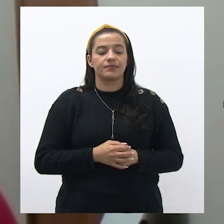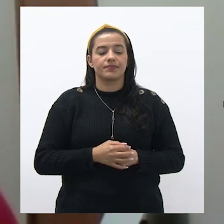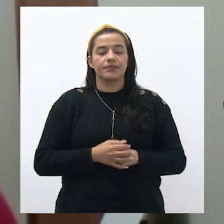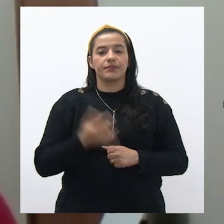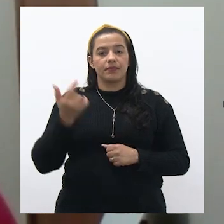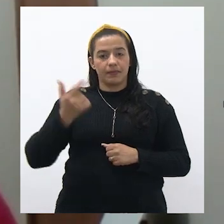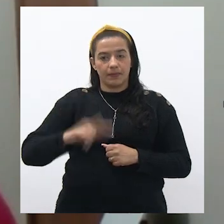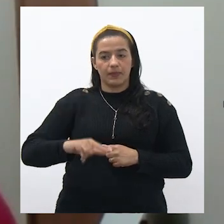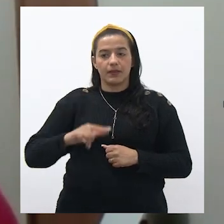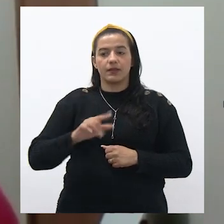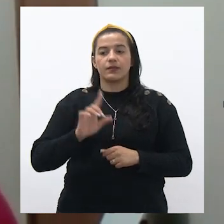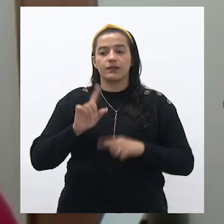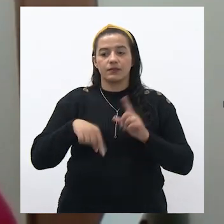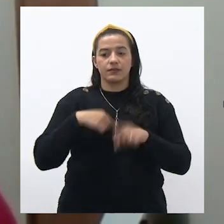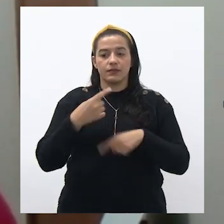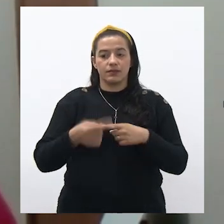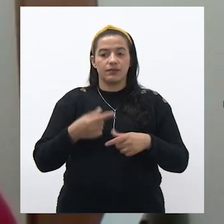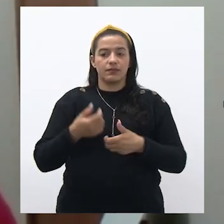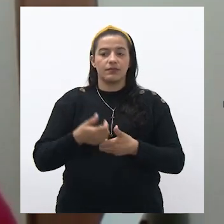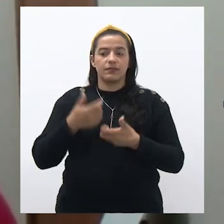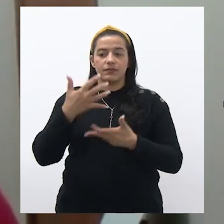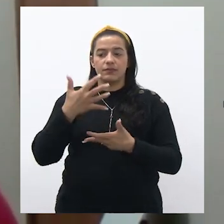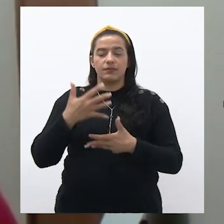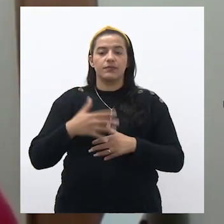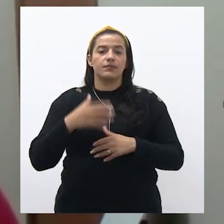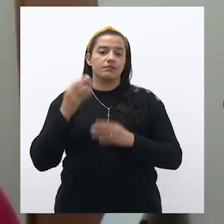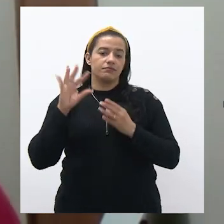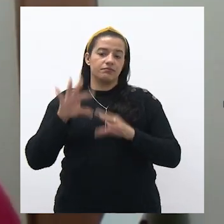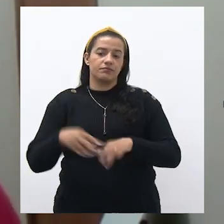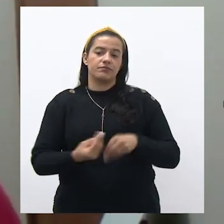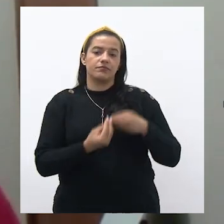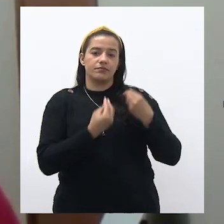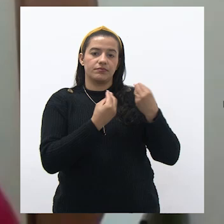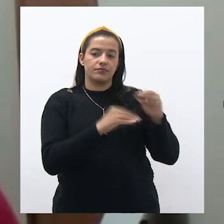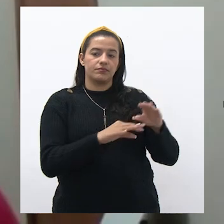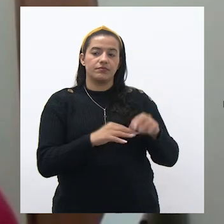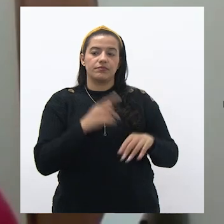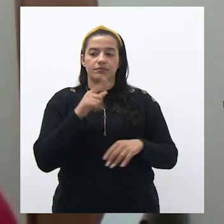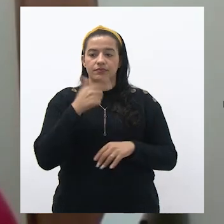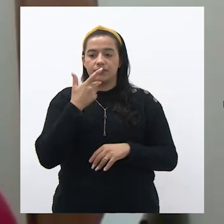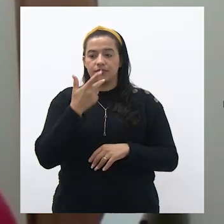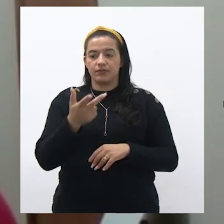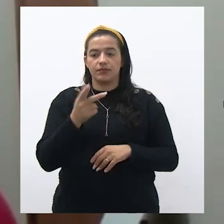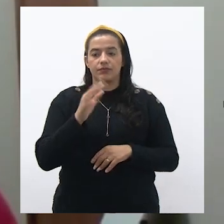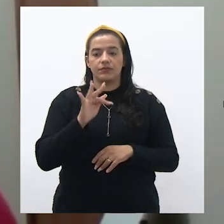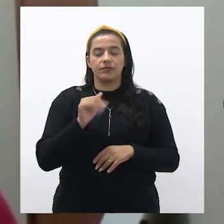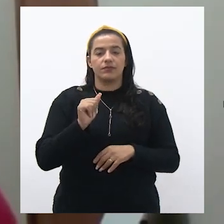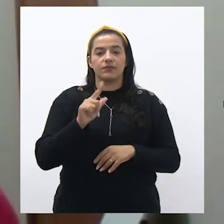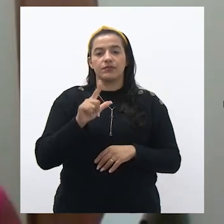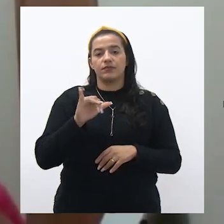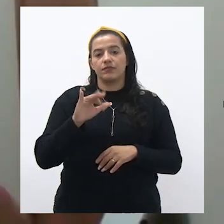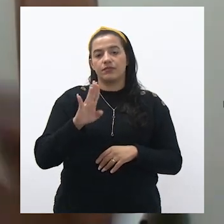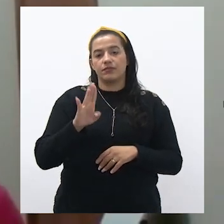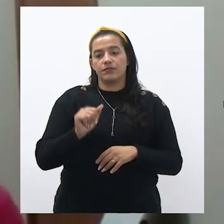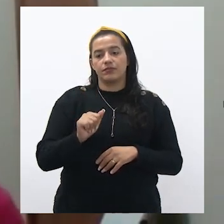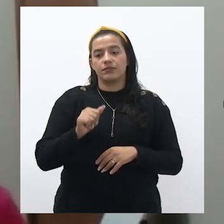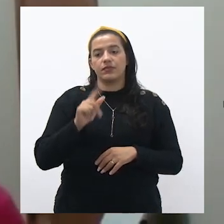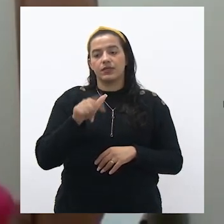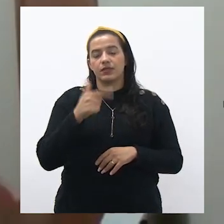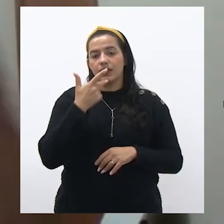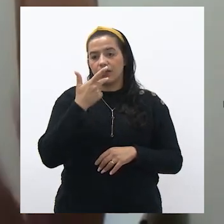aqui. Depois eu vou passar a comentar aqui que uma professora falou, né? Que eu queria